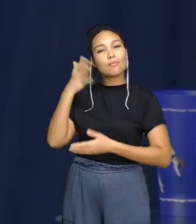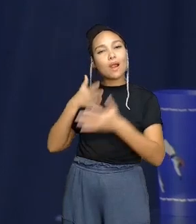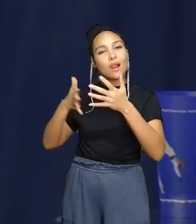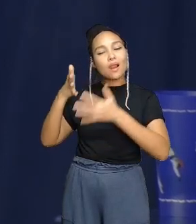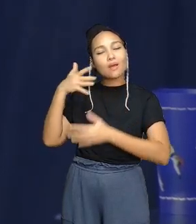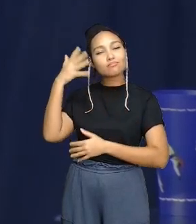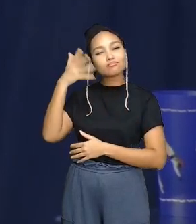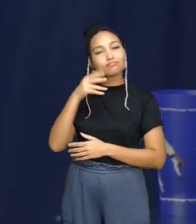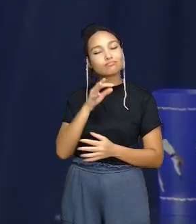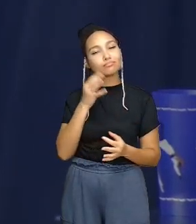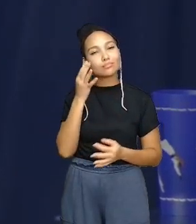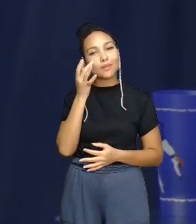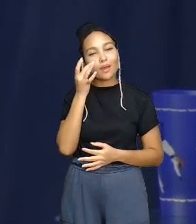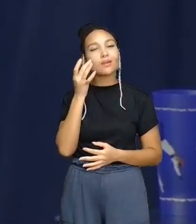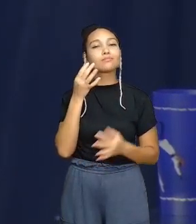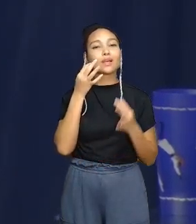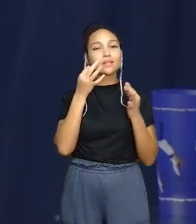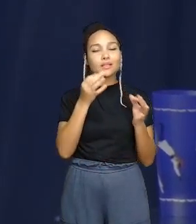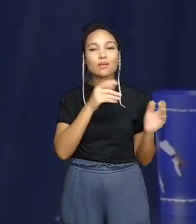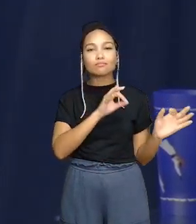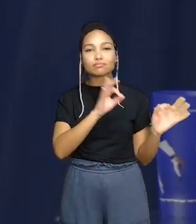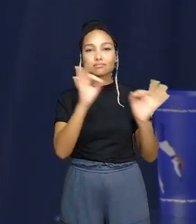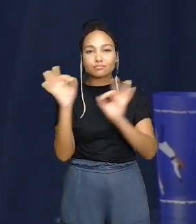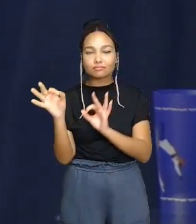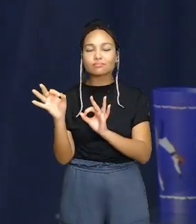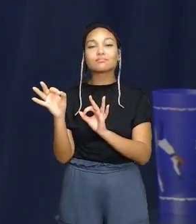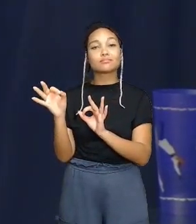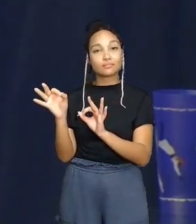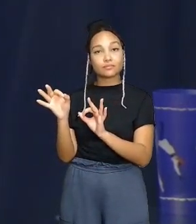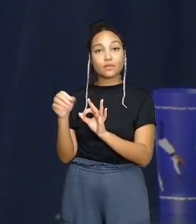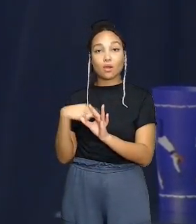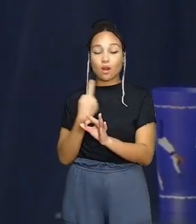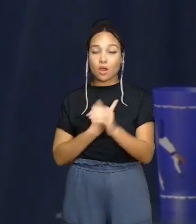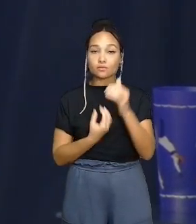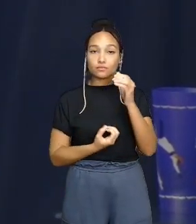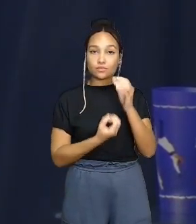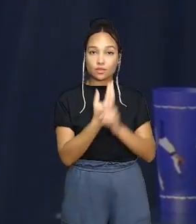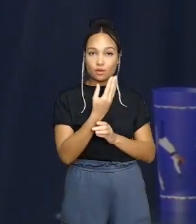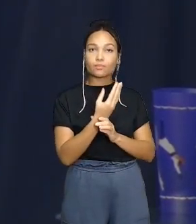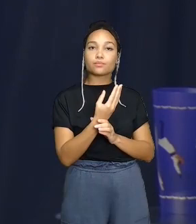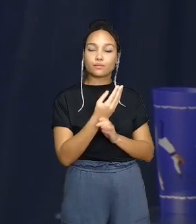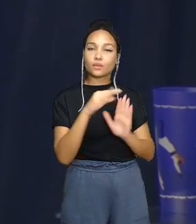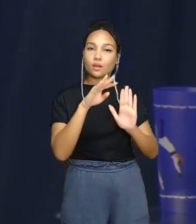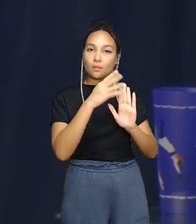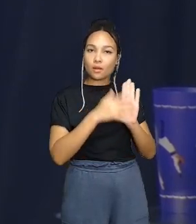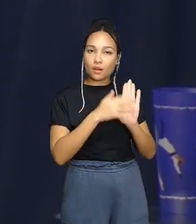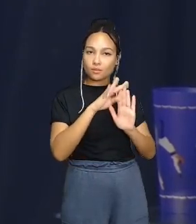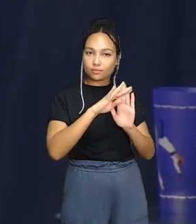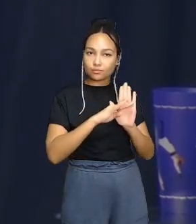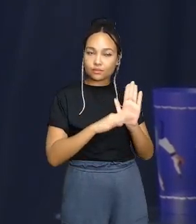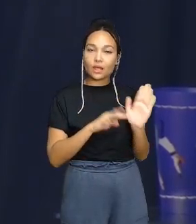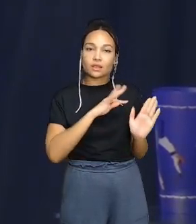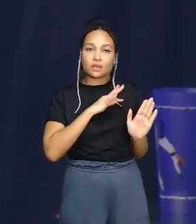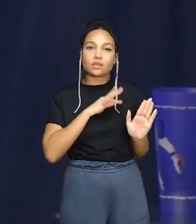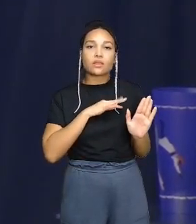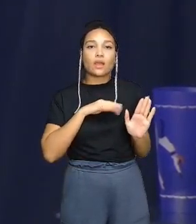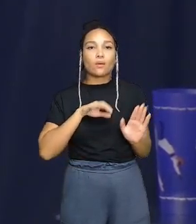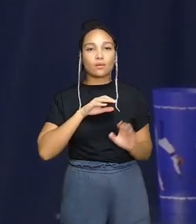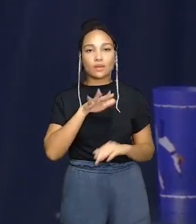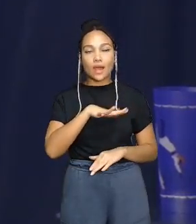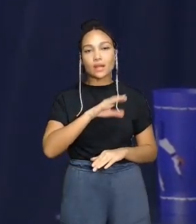Jéssica contando, quando a gente criou o itinerário técnico e profissional em ciência de